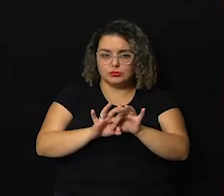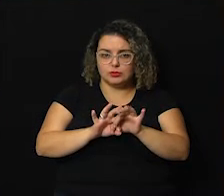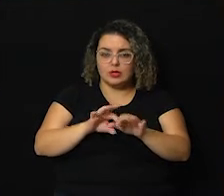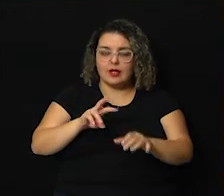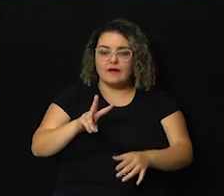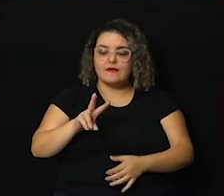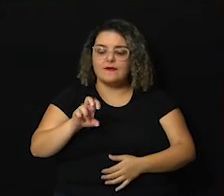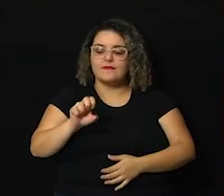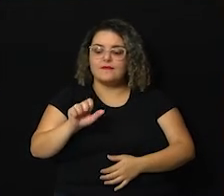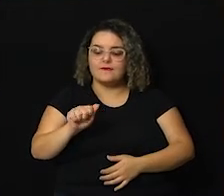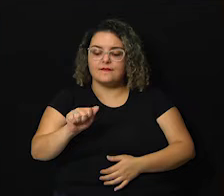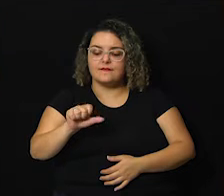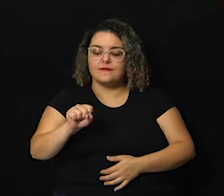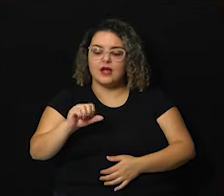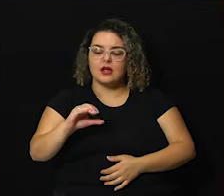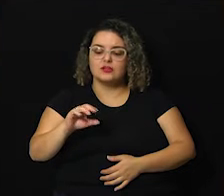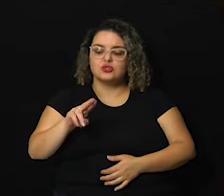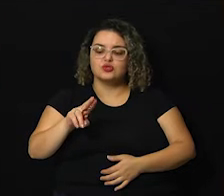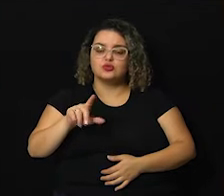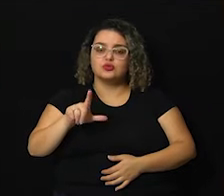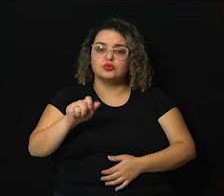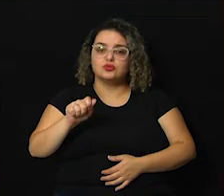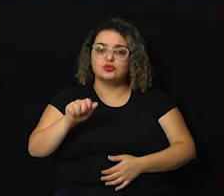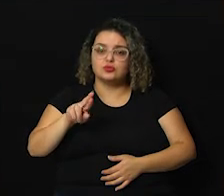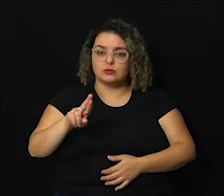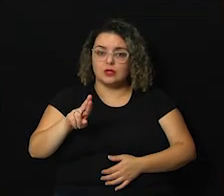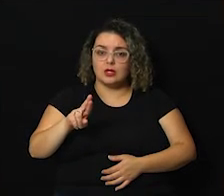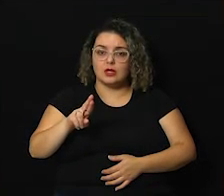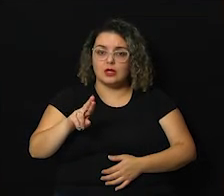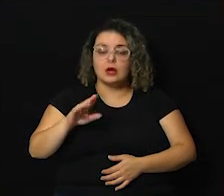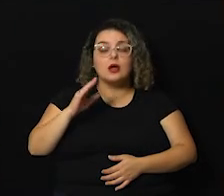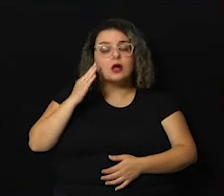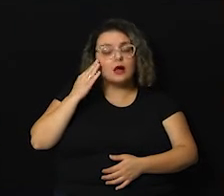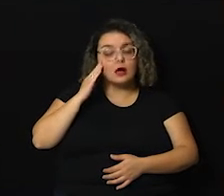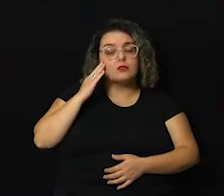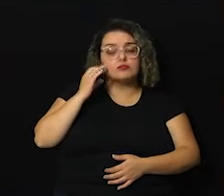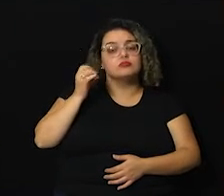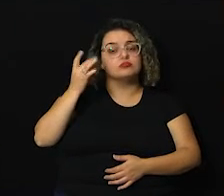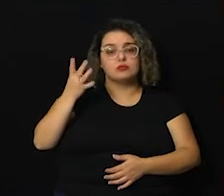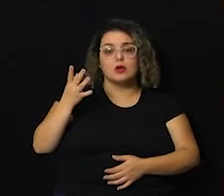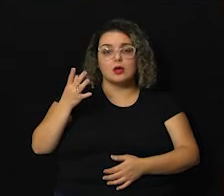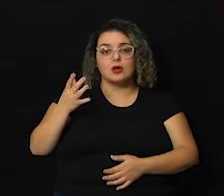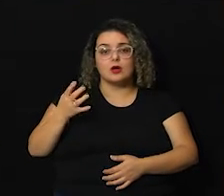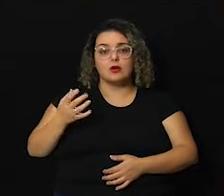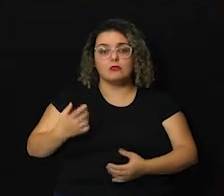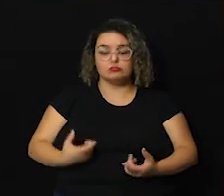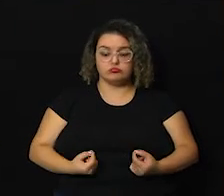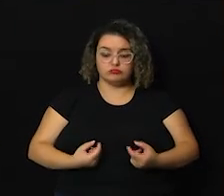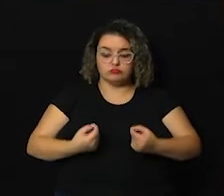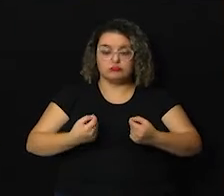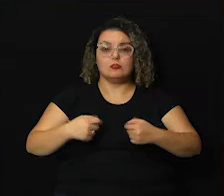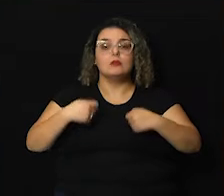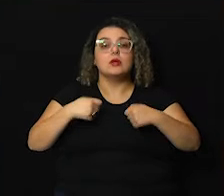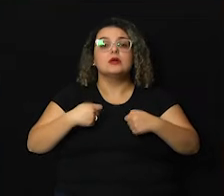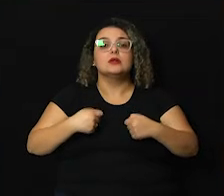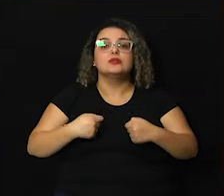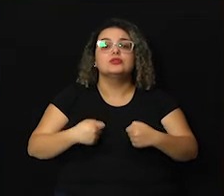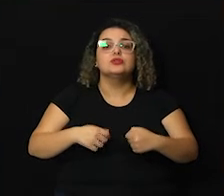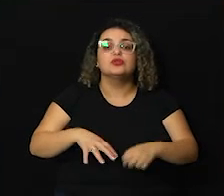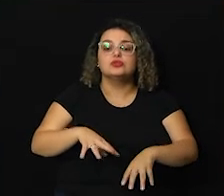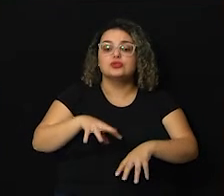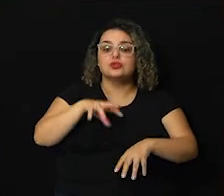proliferação vascular. Isso é muito interessante, porque é fácil de entender que o câncer, quando cresce, ele precisa de aporte sanguíneo, ele